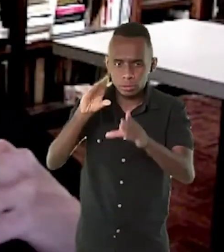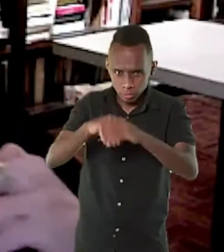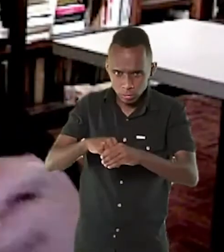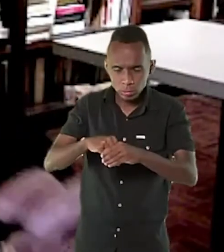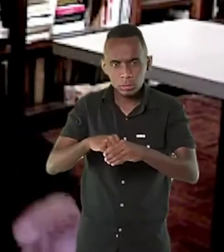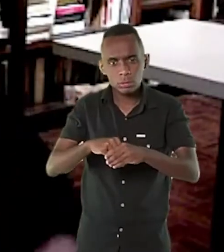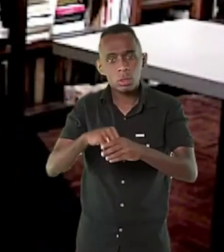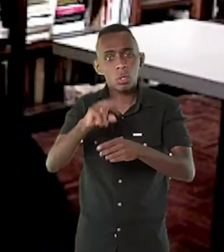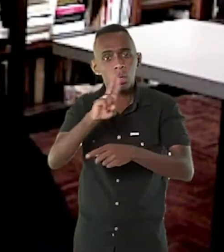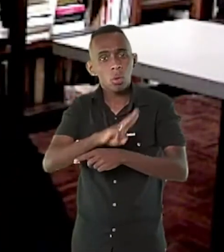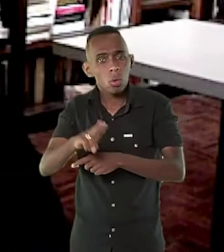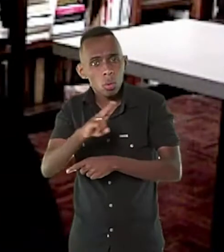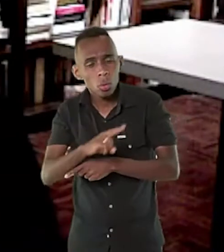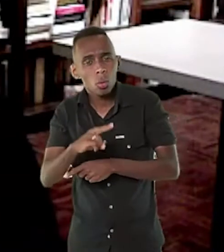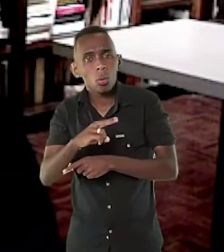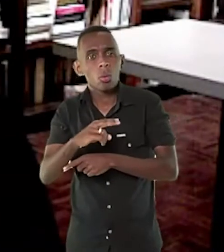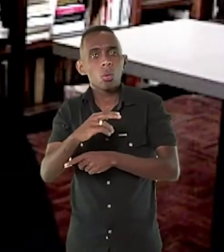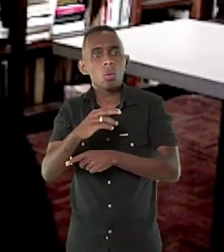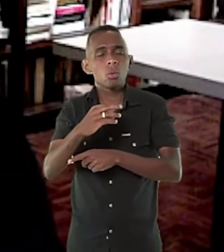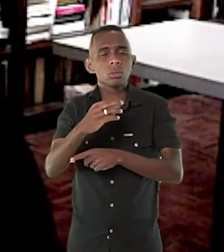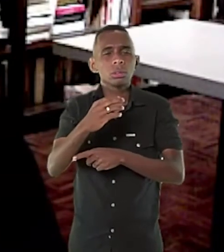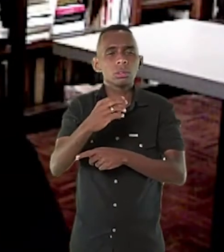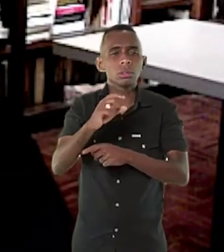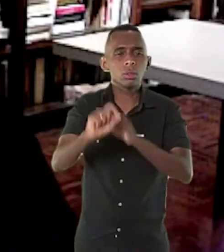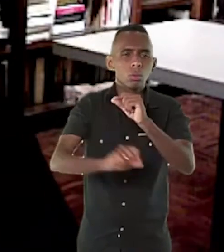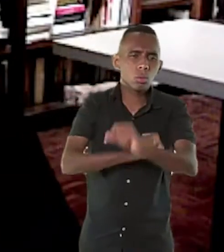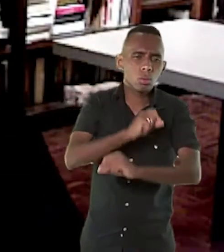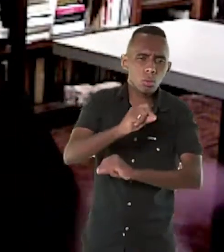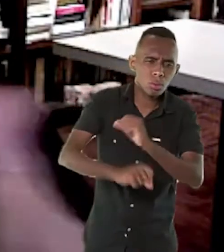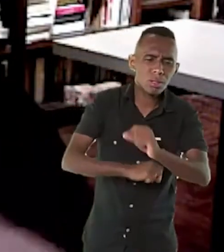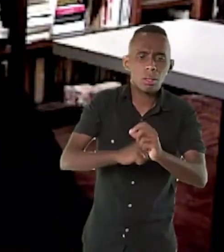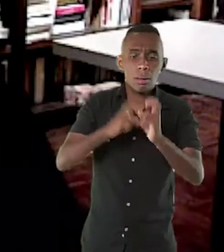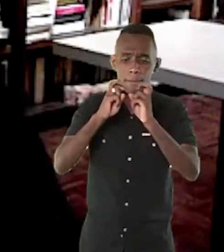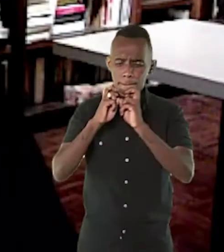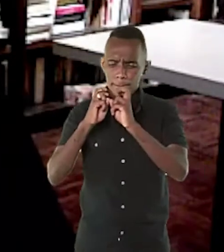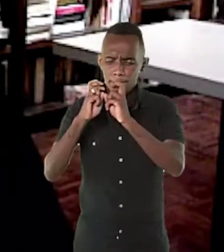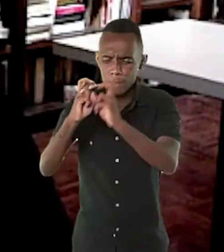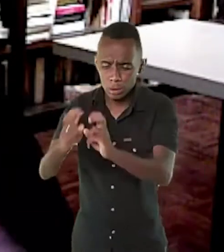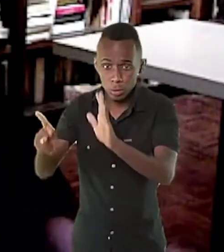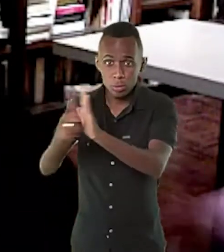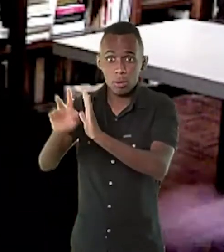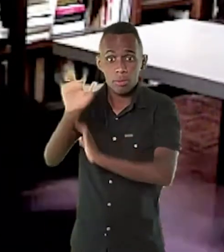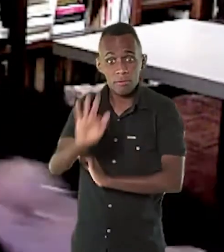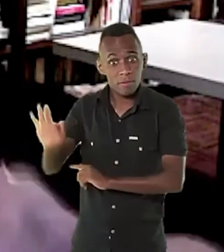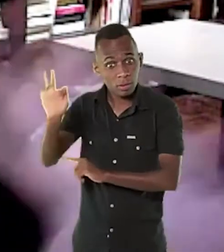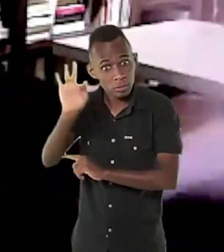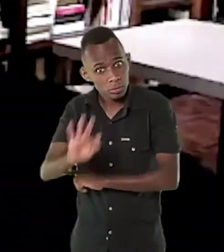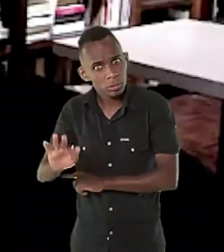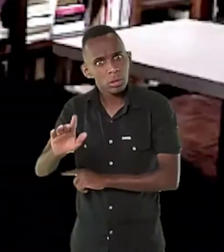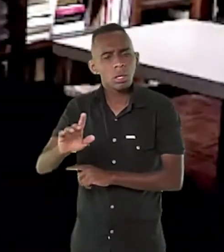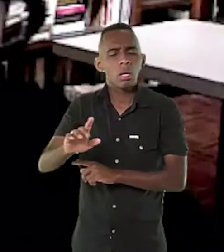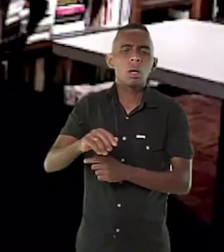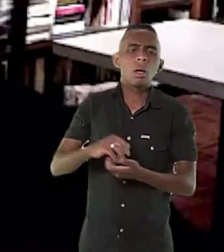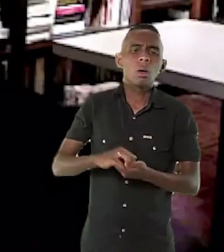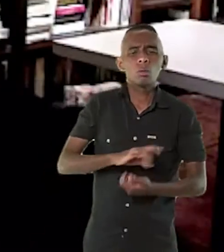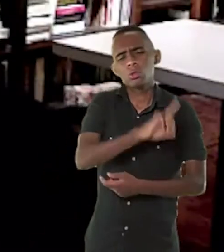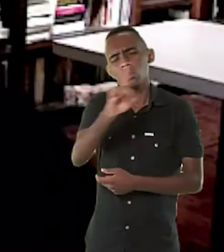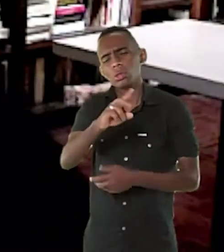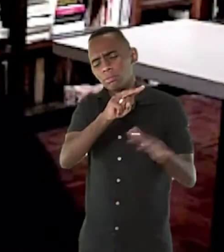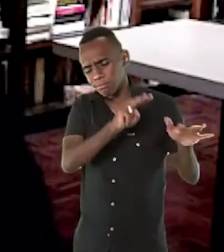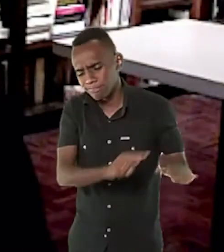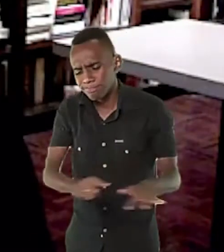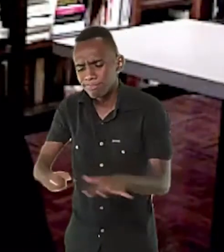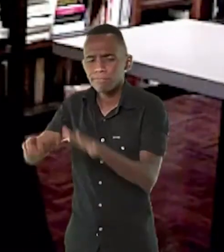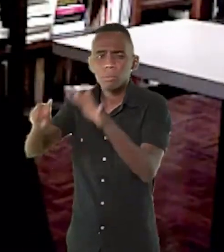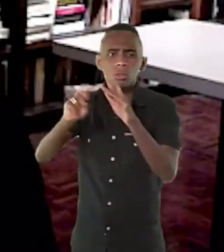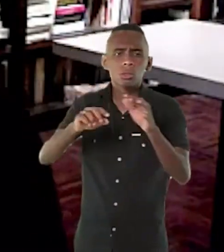Ela usa a linha amarela do metrô, que vai para a USP, tais dias da semana, tais horários, que começa a